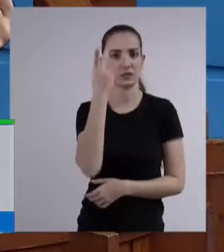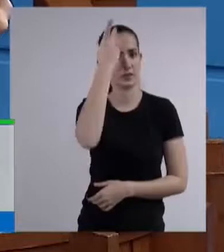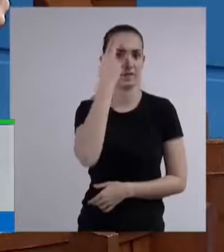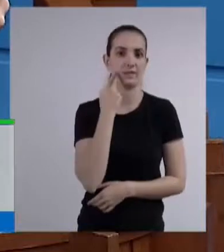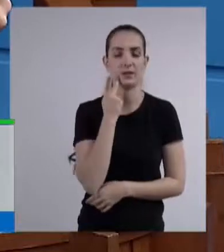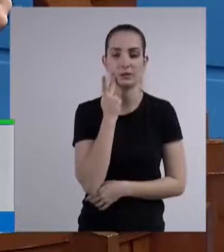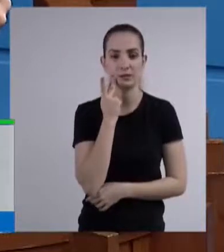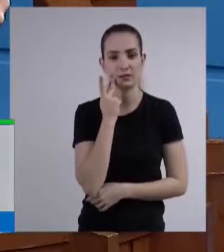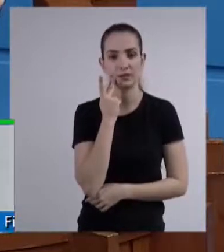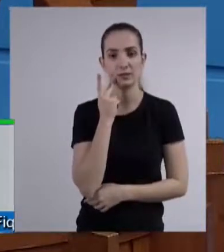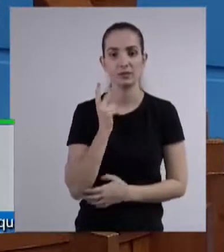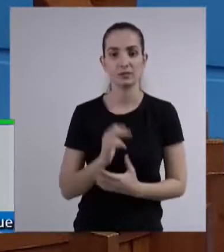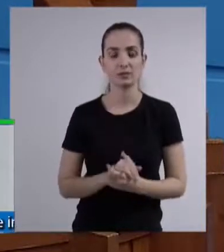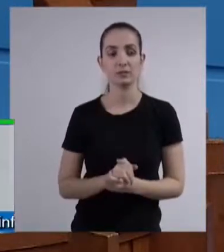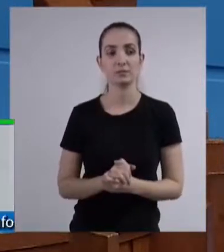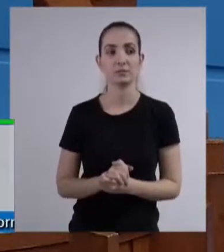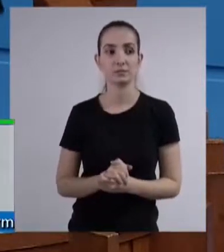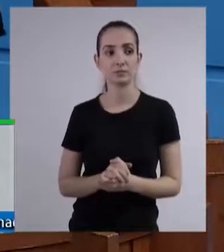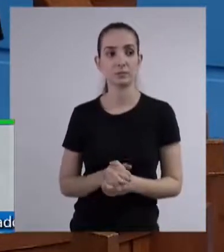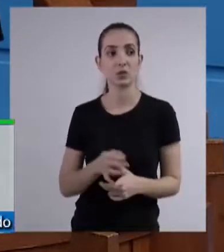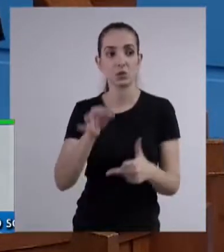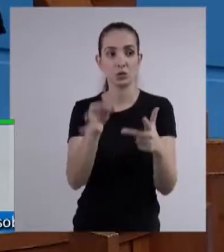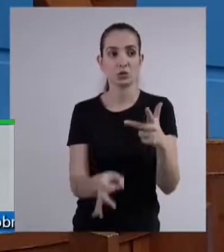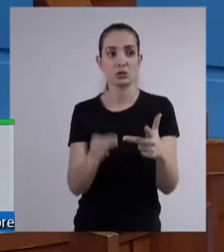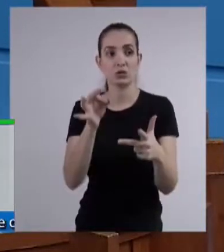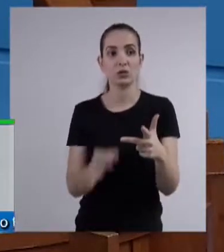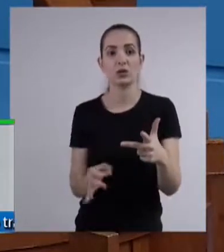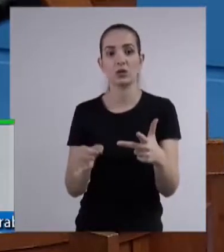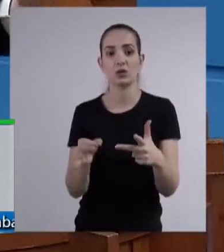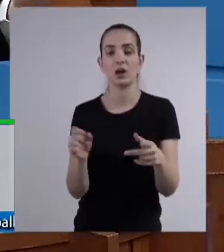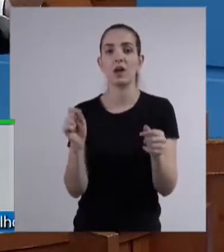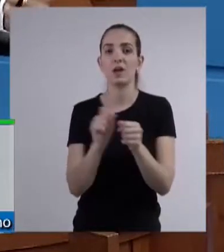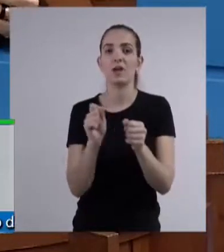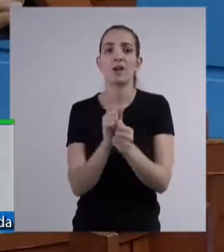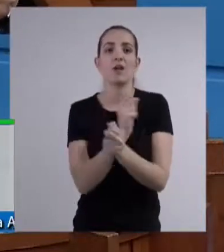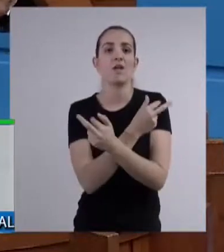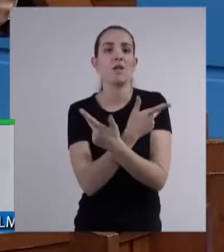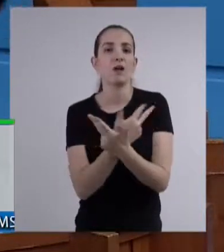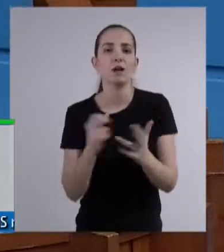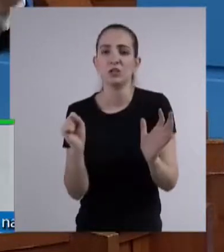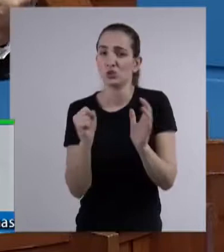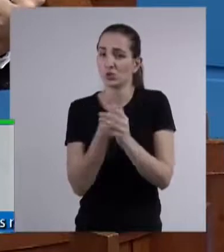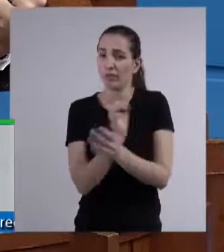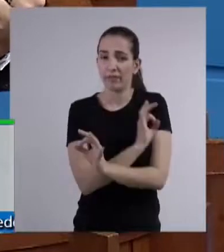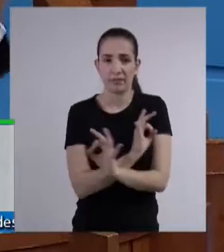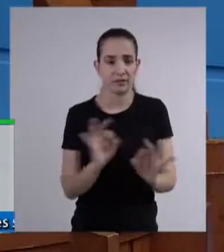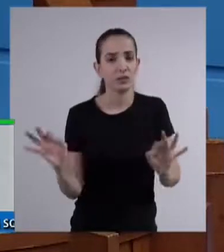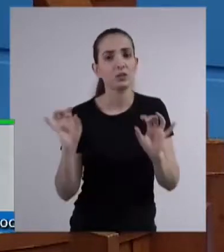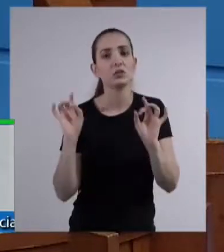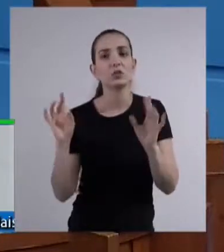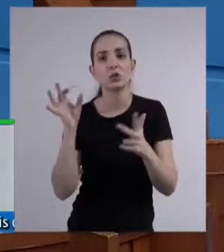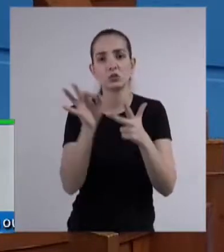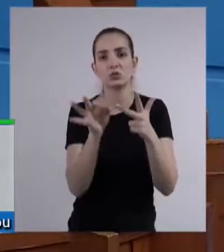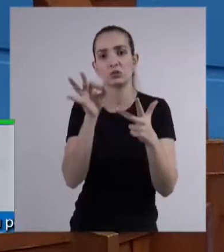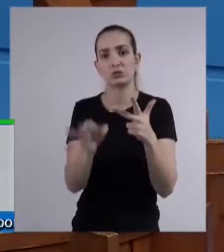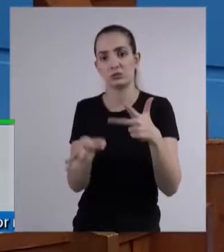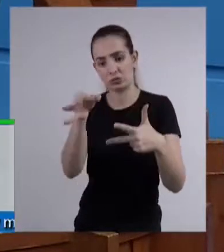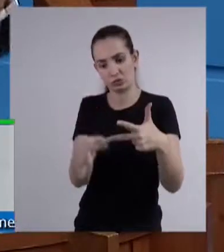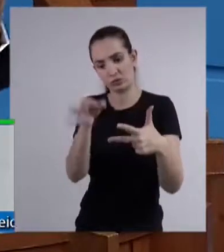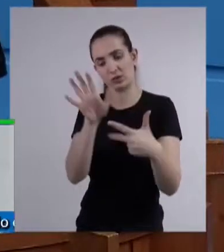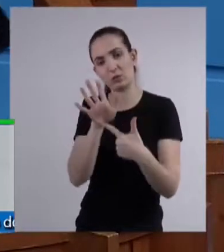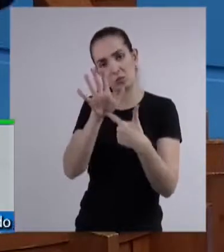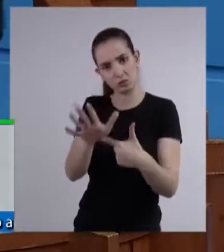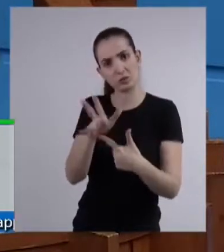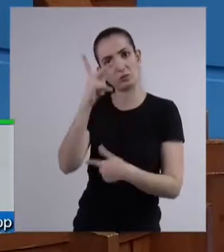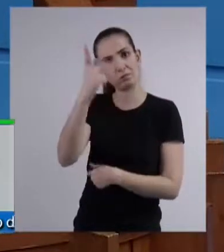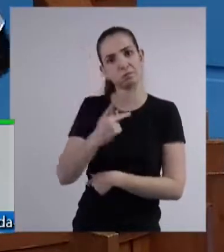na cara, eles fazem sem disfarçar política, não